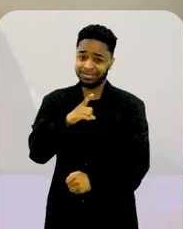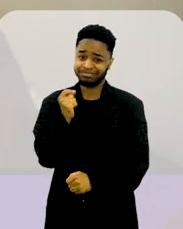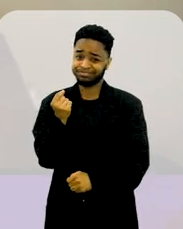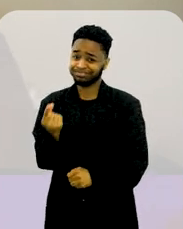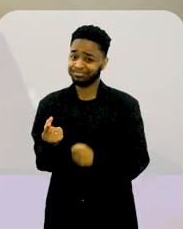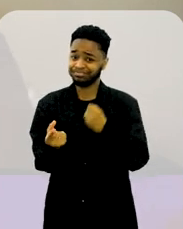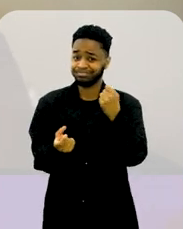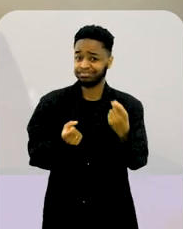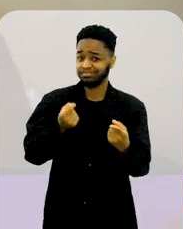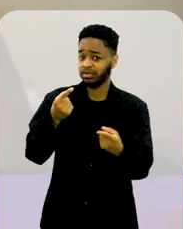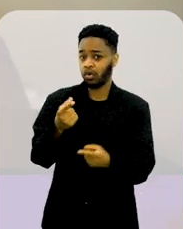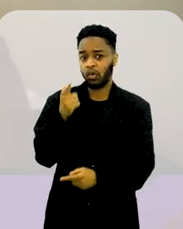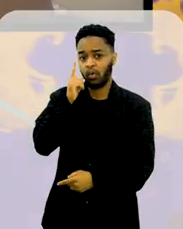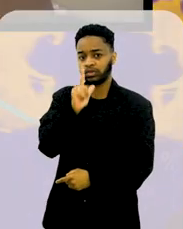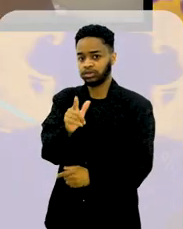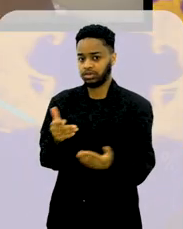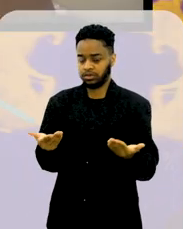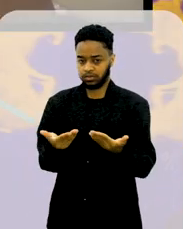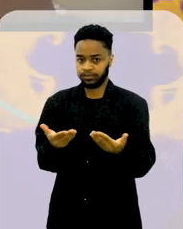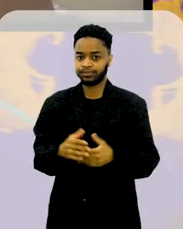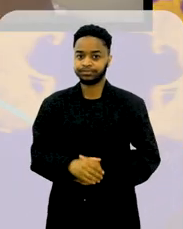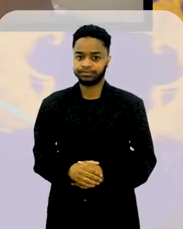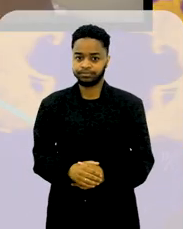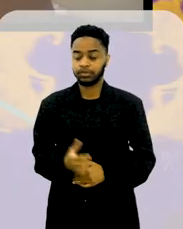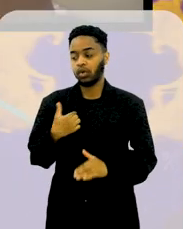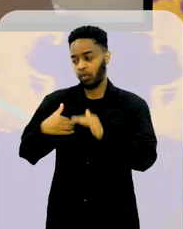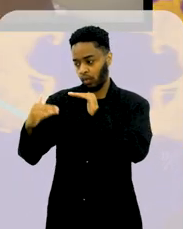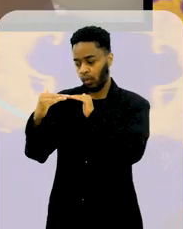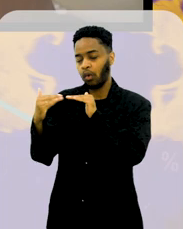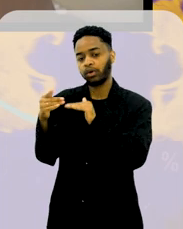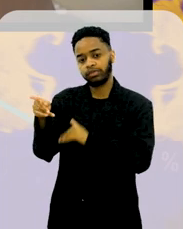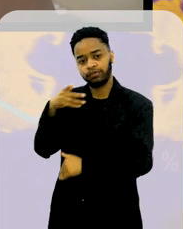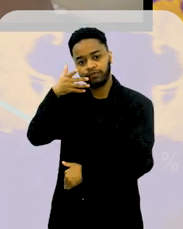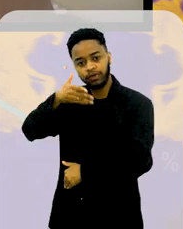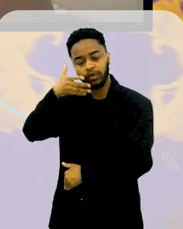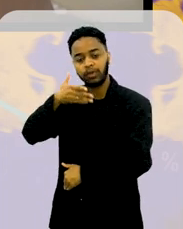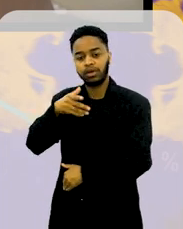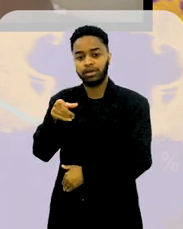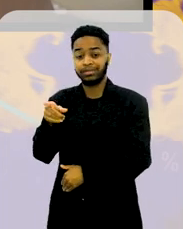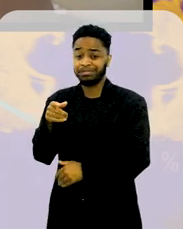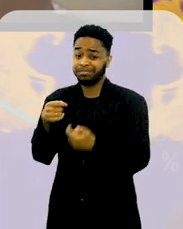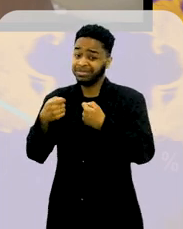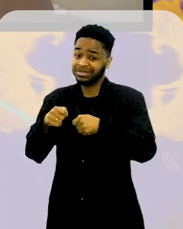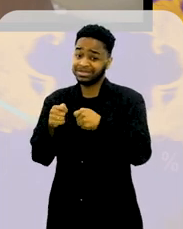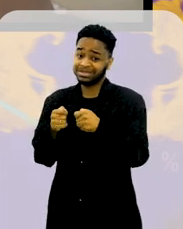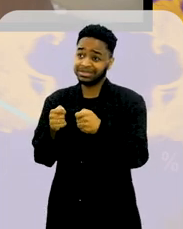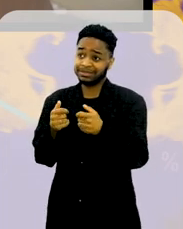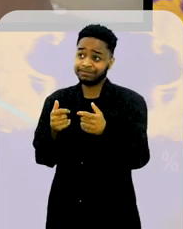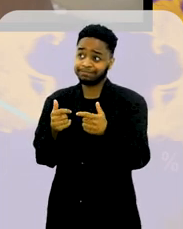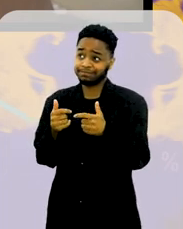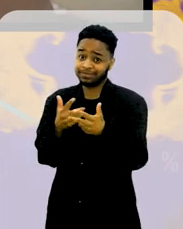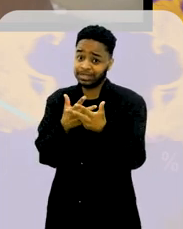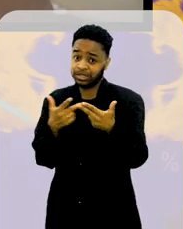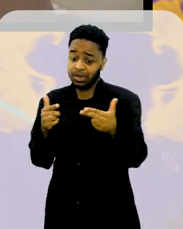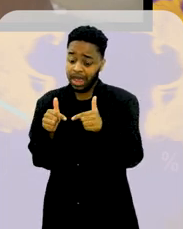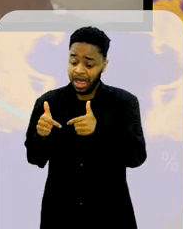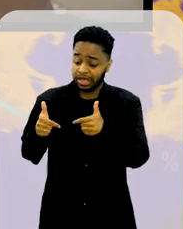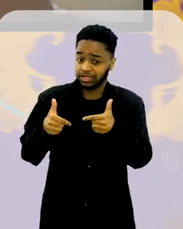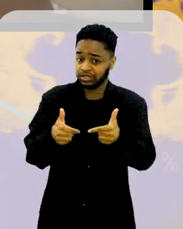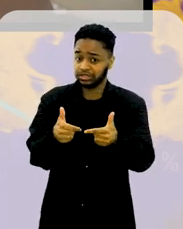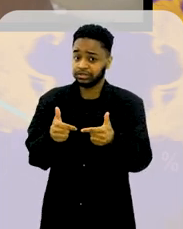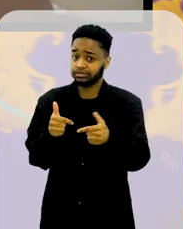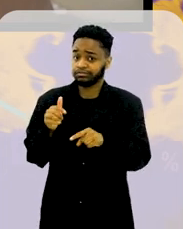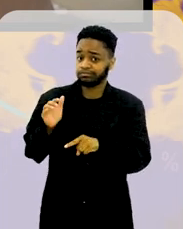os jogadores que conseguiram até agora eu concordo com o que você disse algo deveria ser feito pelo Vasco eh